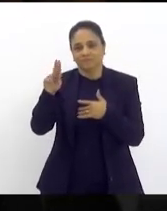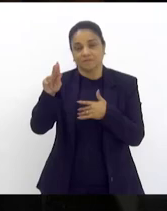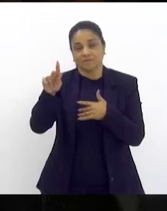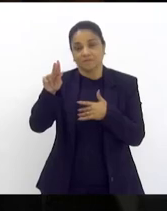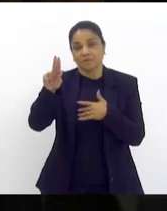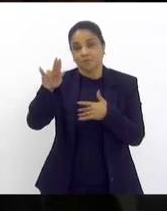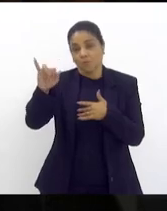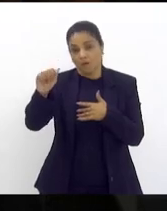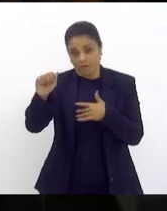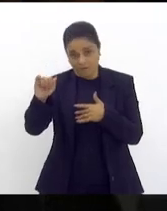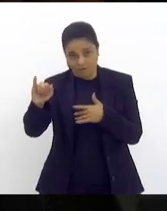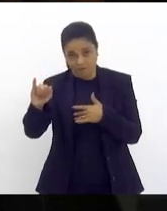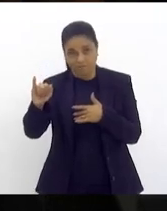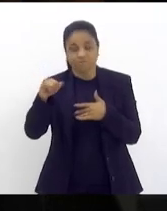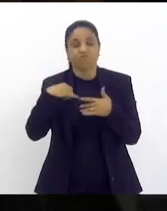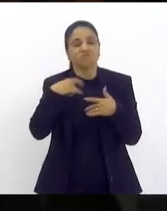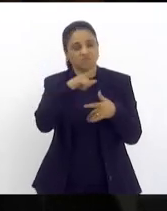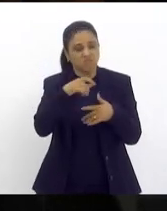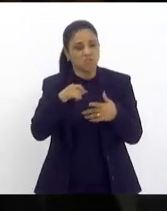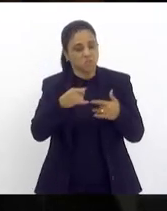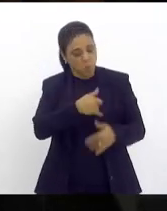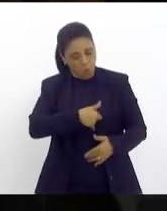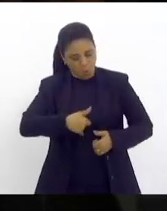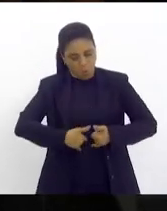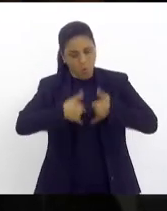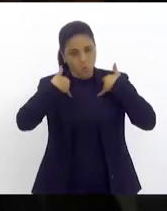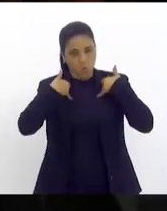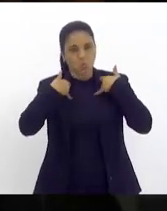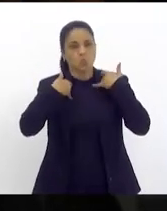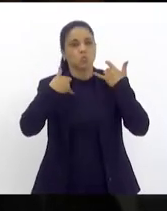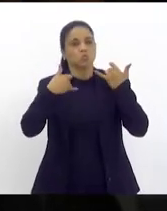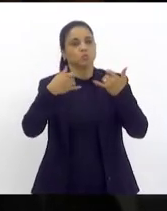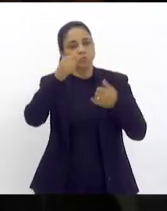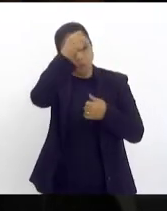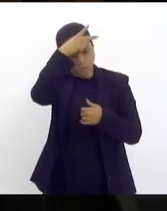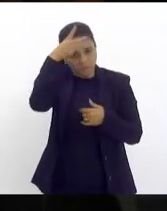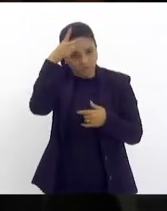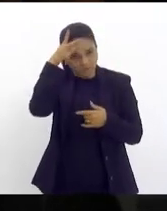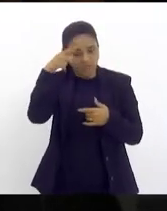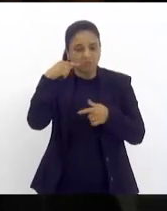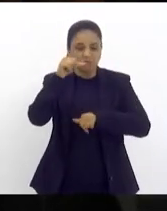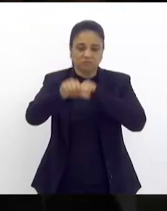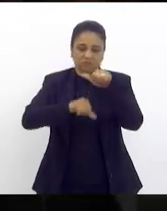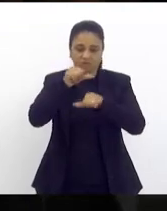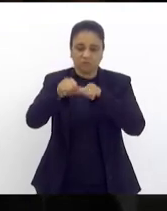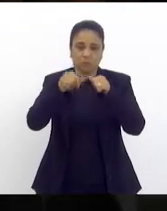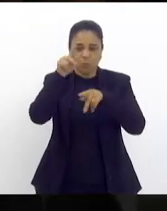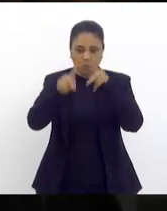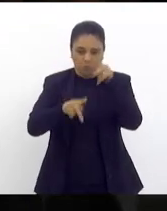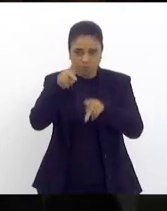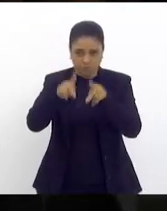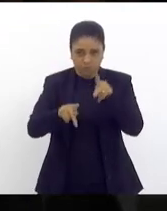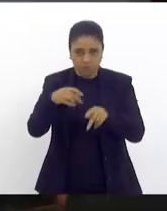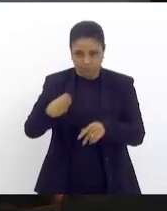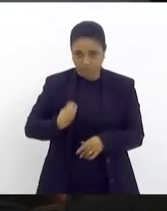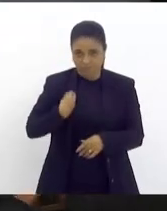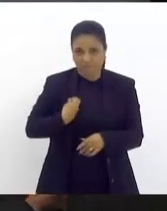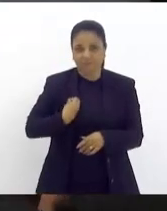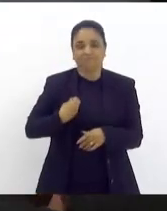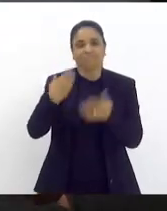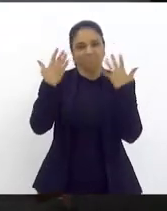ter muito orgulho de ter um prefeito que quer, de fato, transformar a vida da população. Viva Itaguaí, viva Rubão.